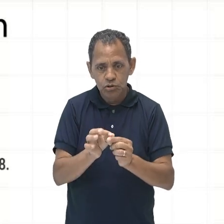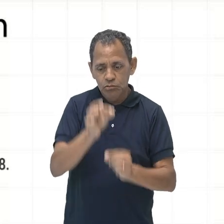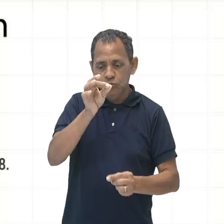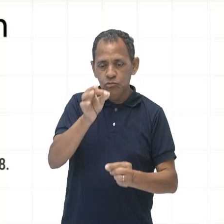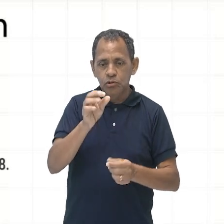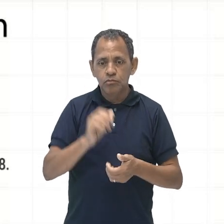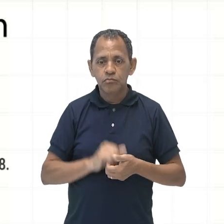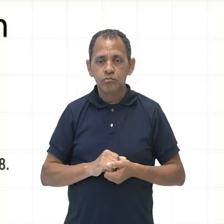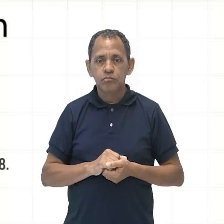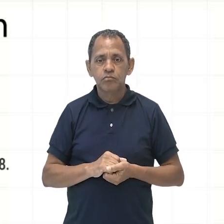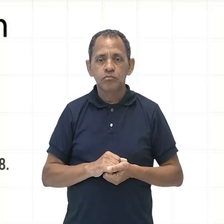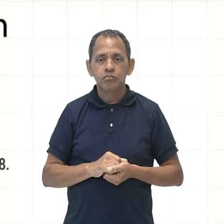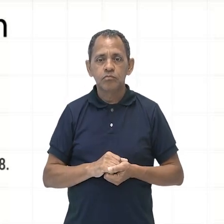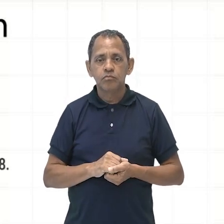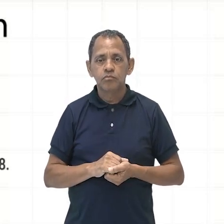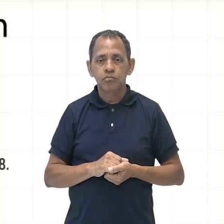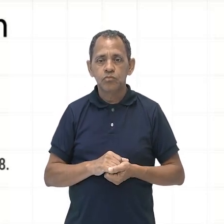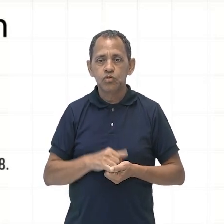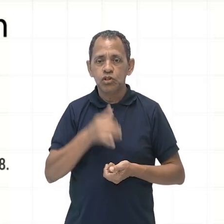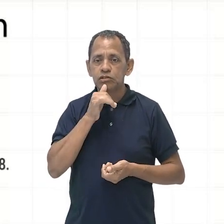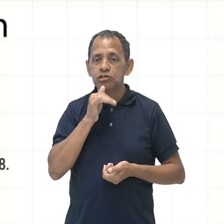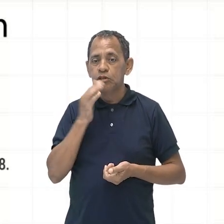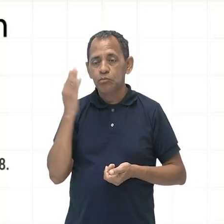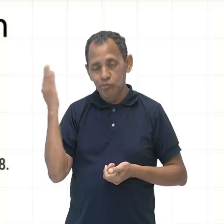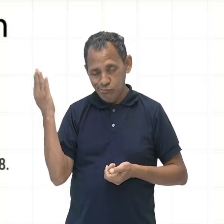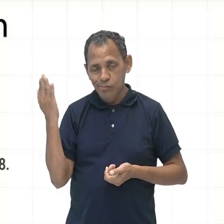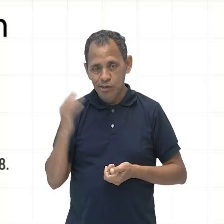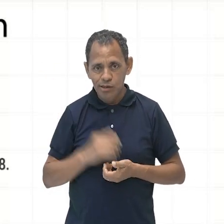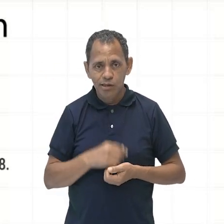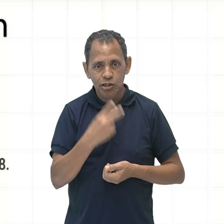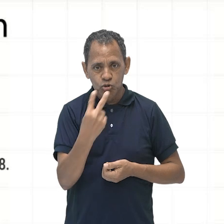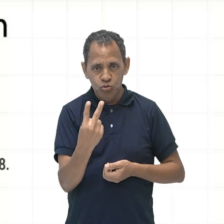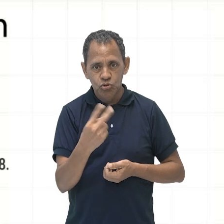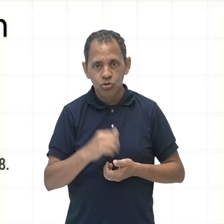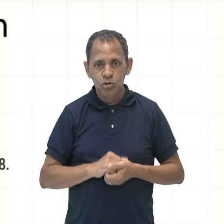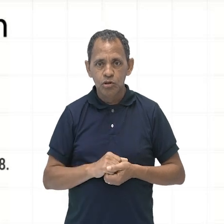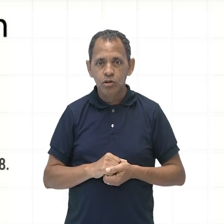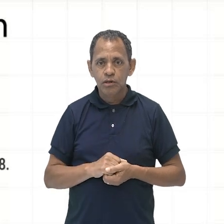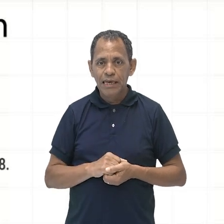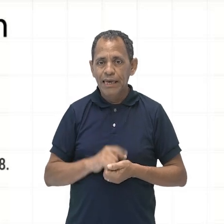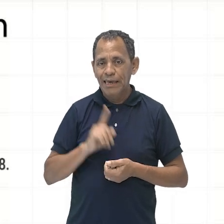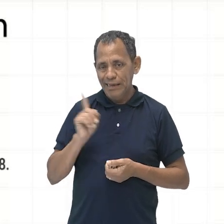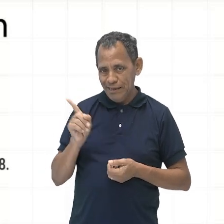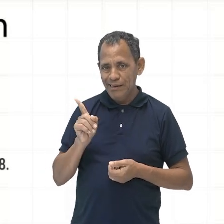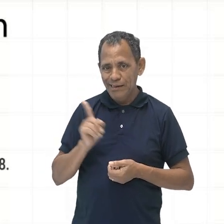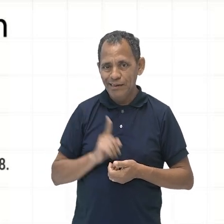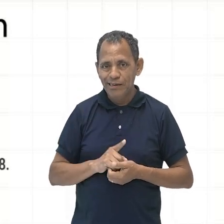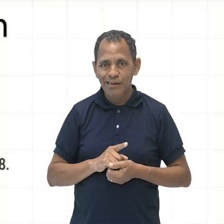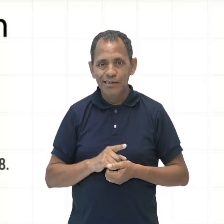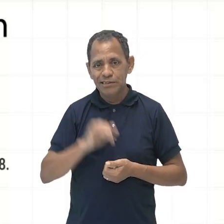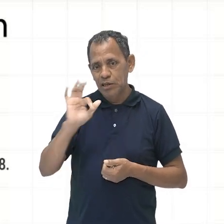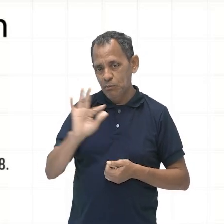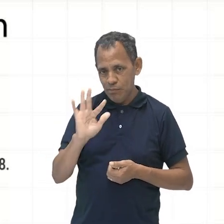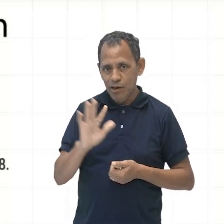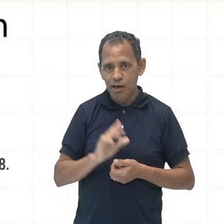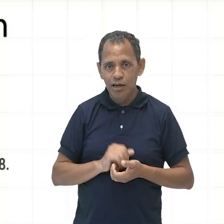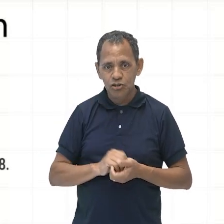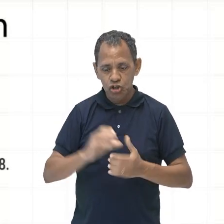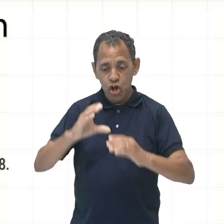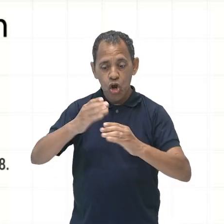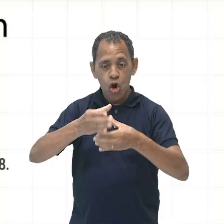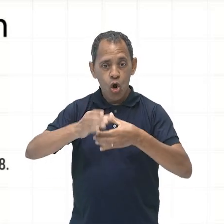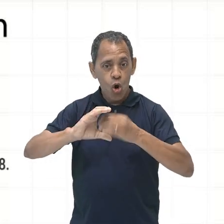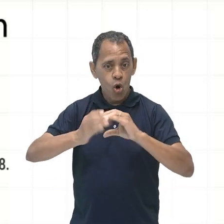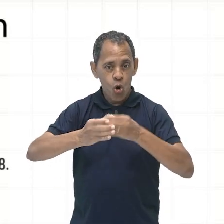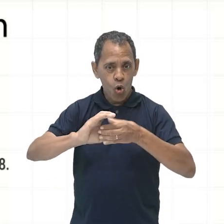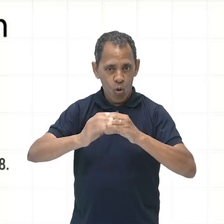é 2. Por quê? Porque essa figura é um cubo, né? Se você pensar aí num cubo mágico, é exatamente